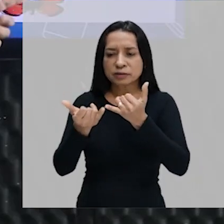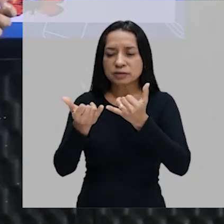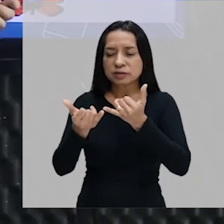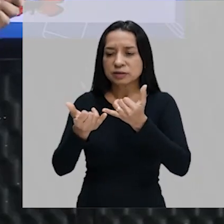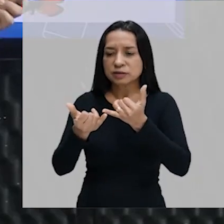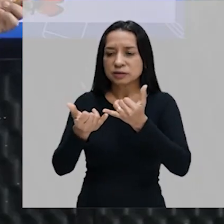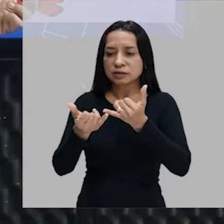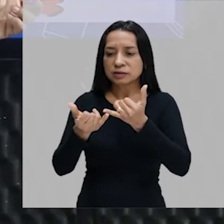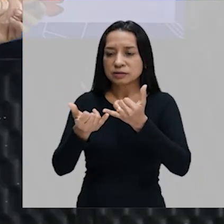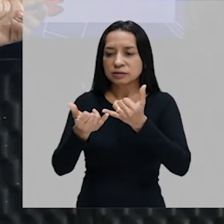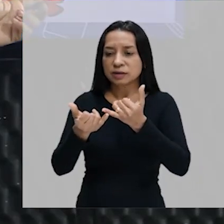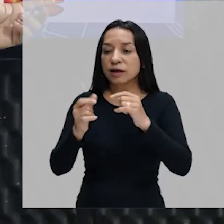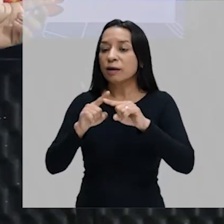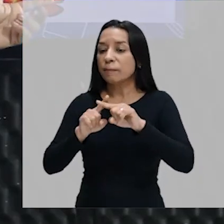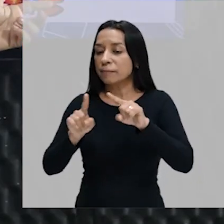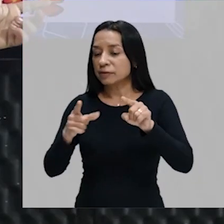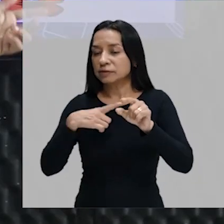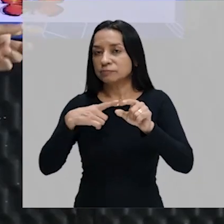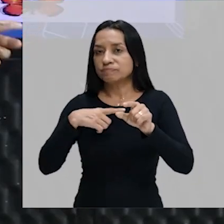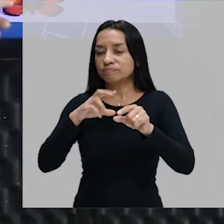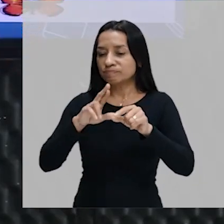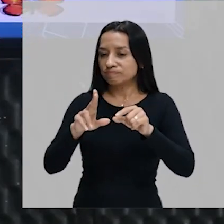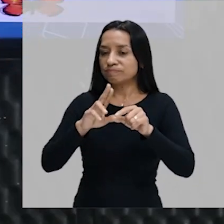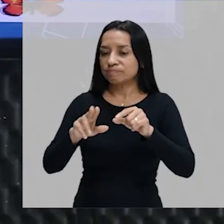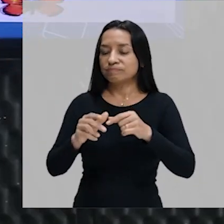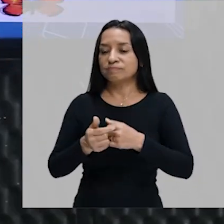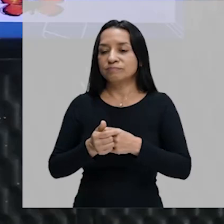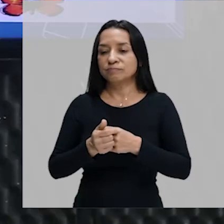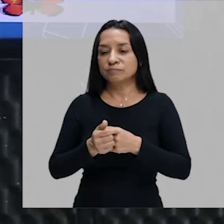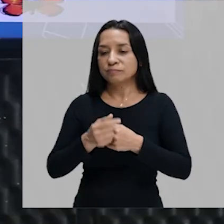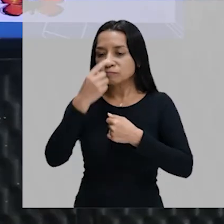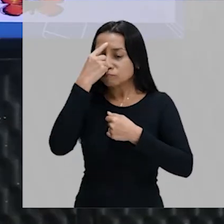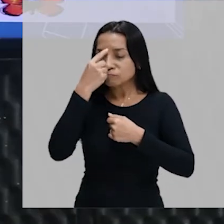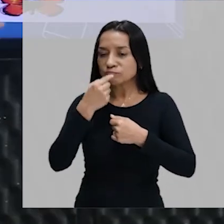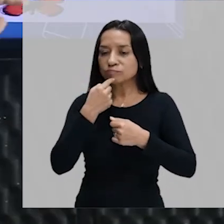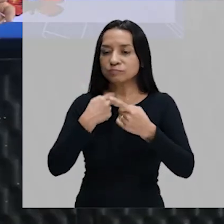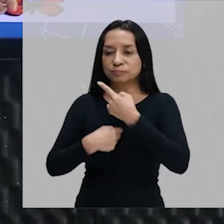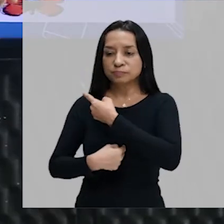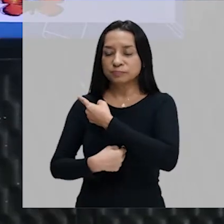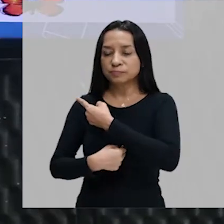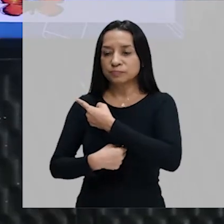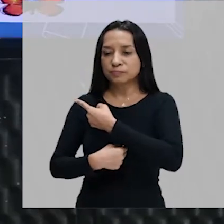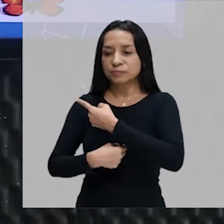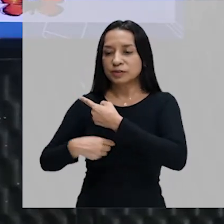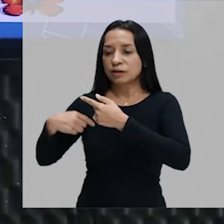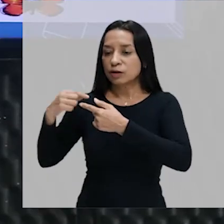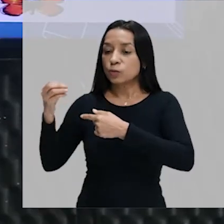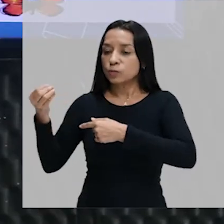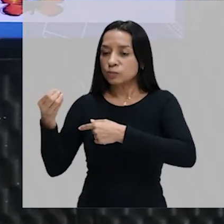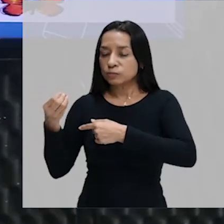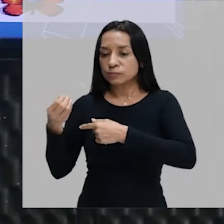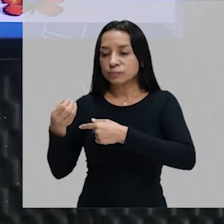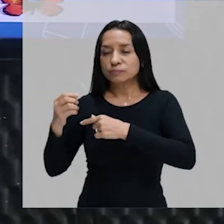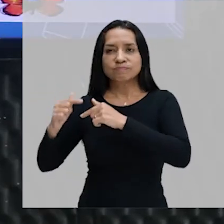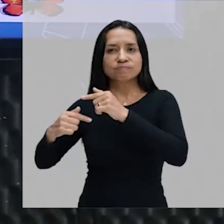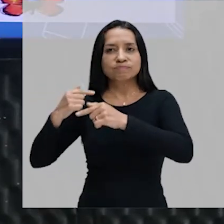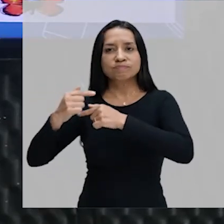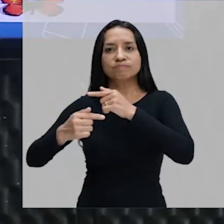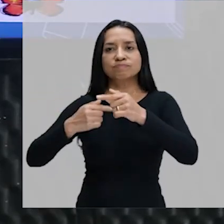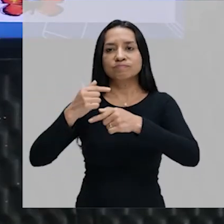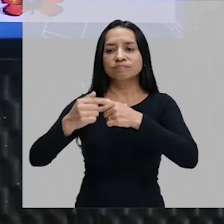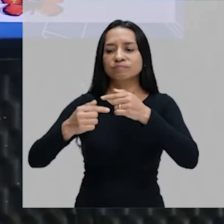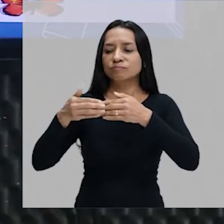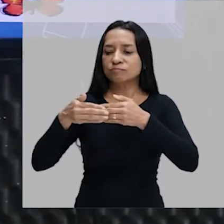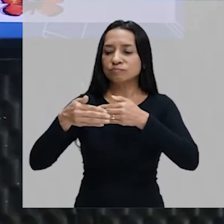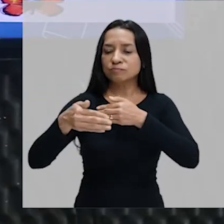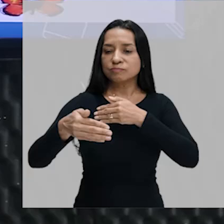parecida, mas já tem uma pequena diferença, tá? Daqui a muitas e muitas gerações, as características aqui